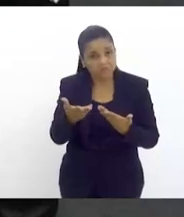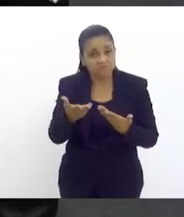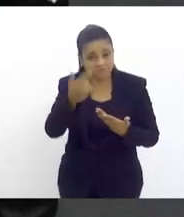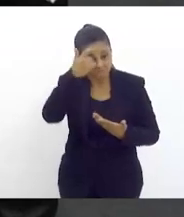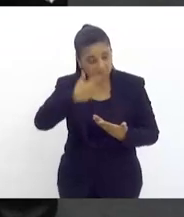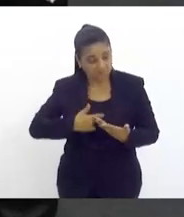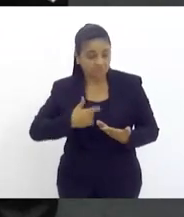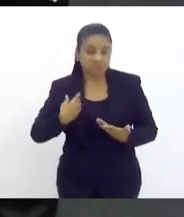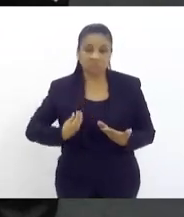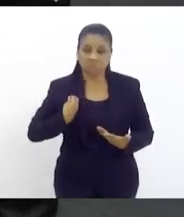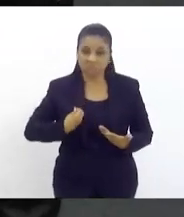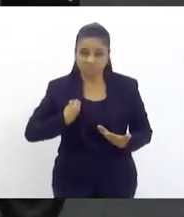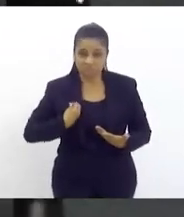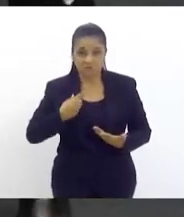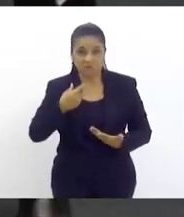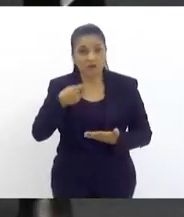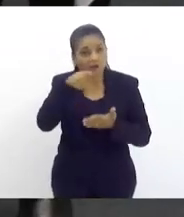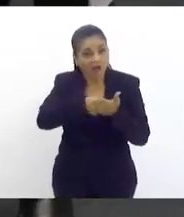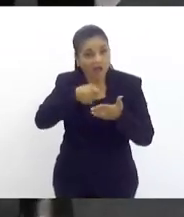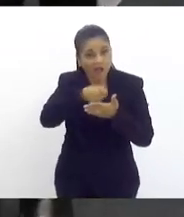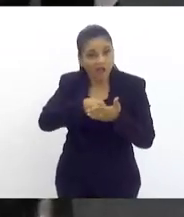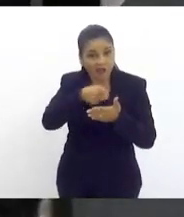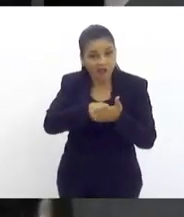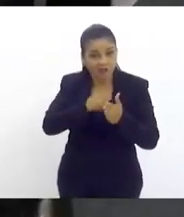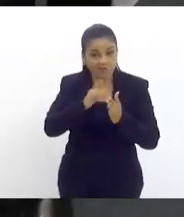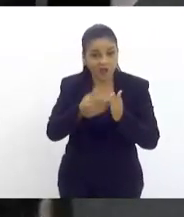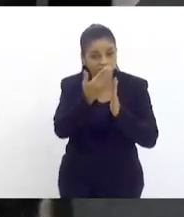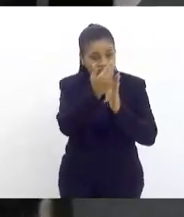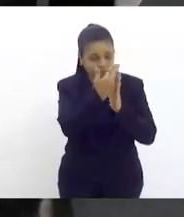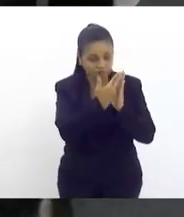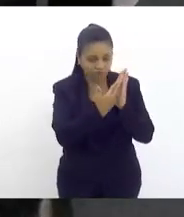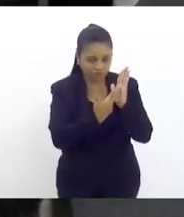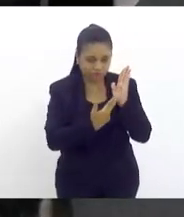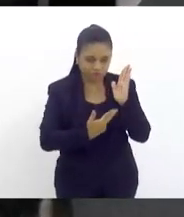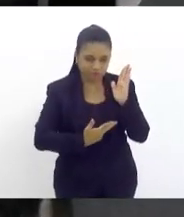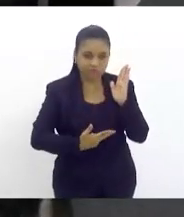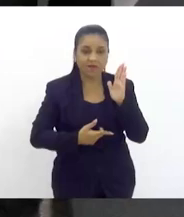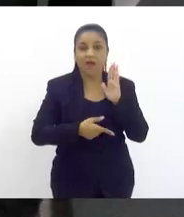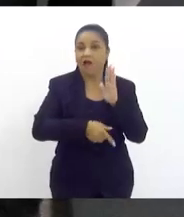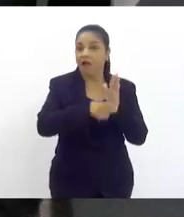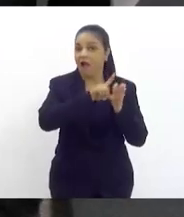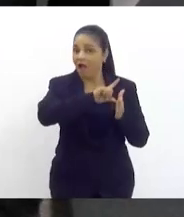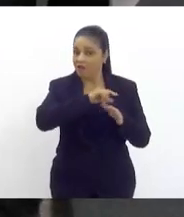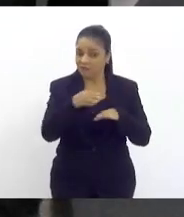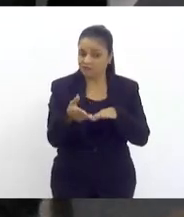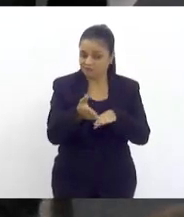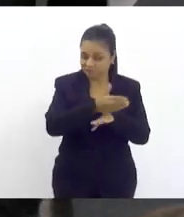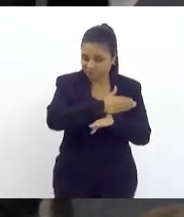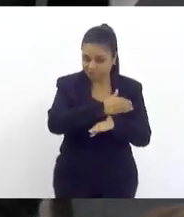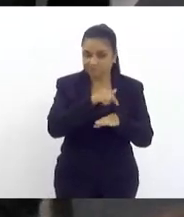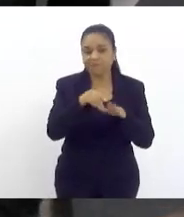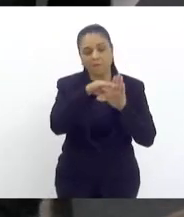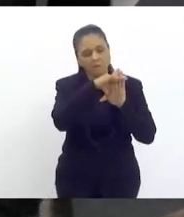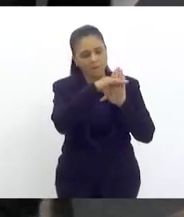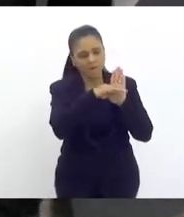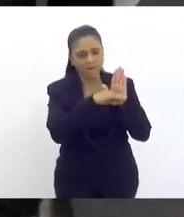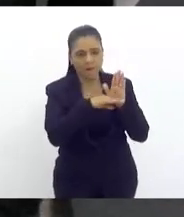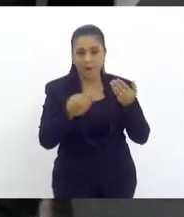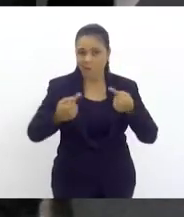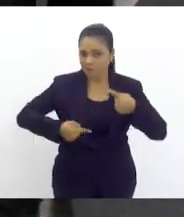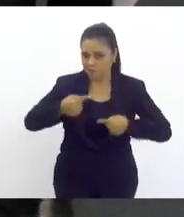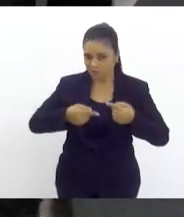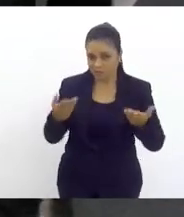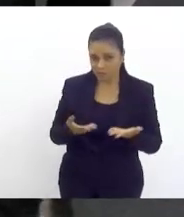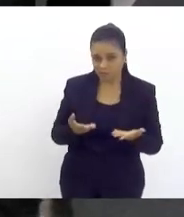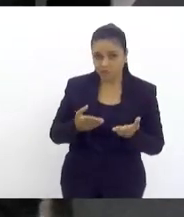também tentando colocar como os precedentes que já foram abertos nessa própria pauta que a gente está discutindo hoje e nesse projeto de lei